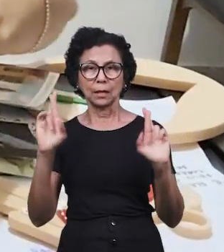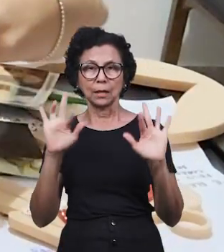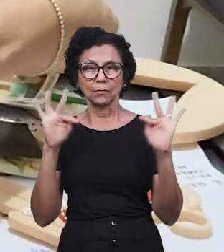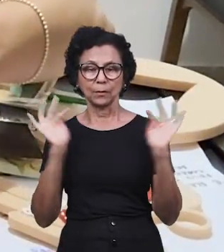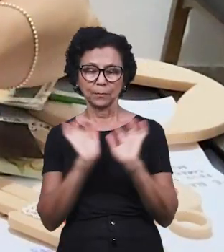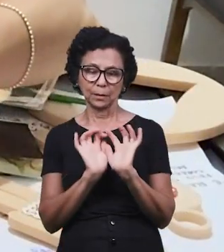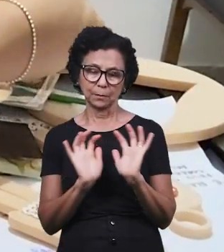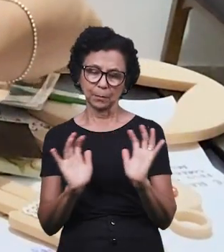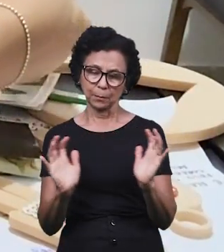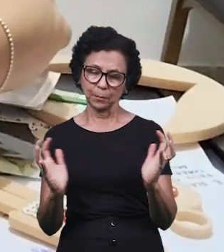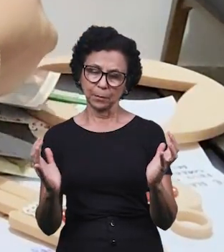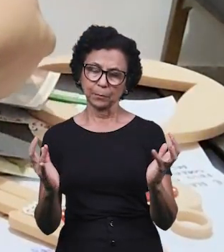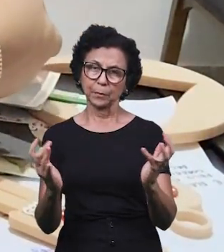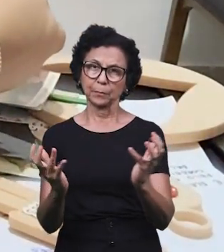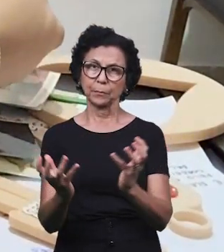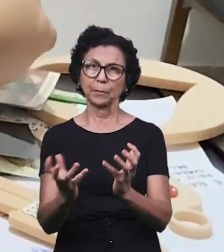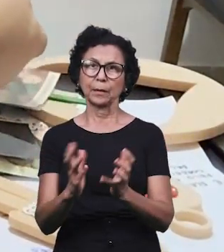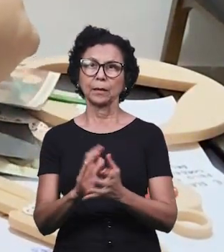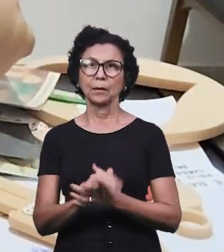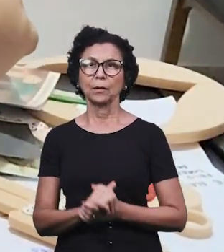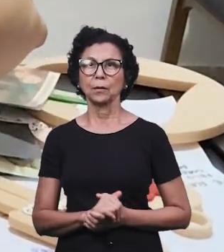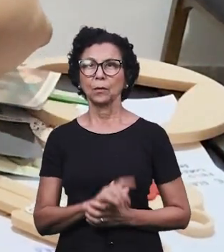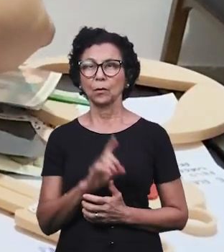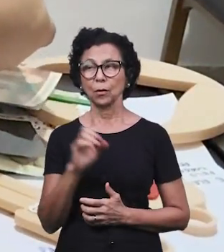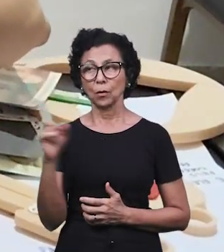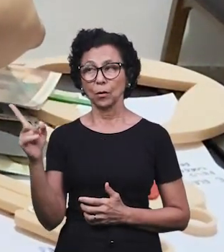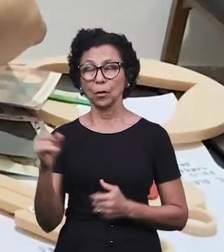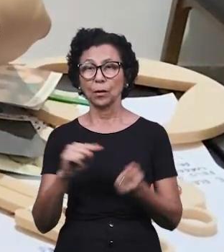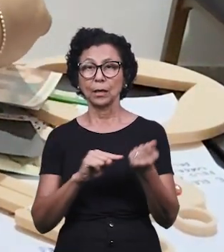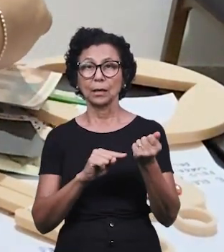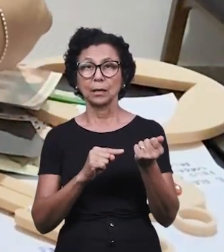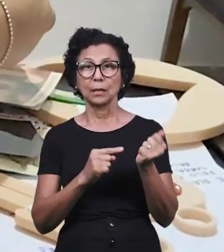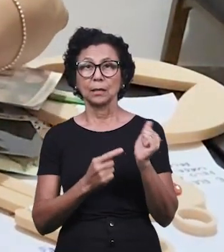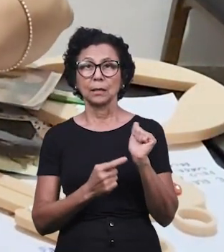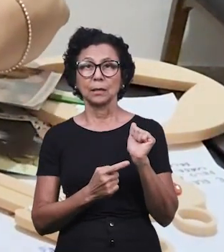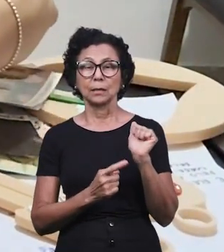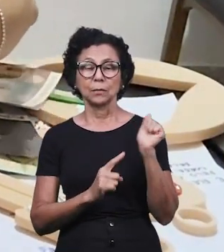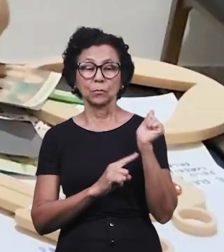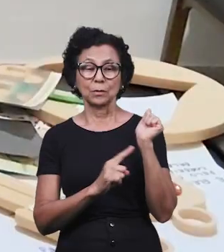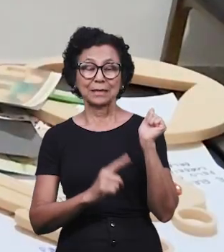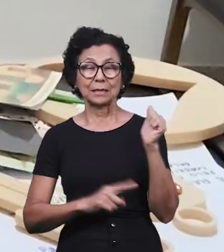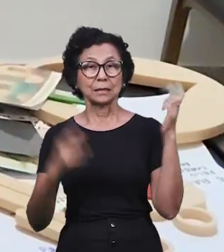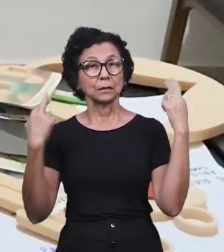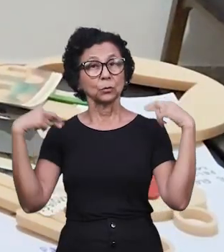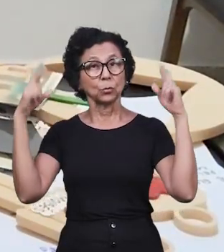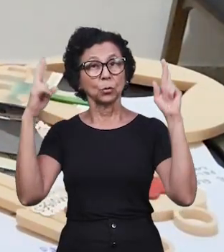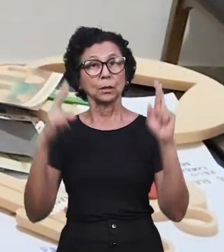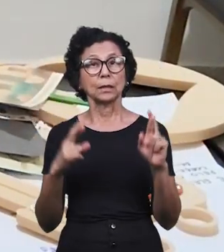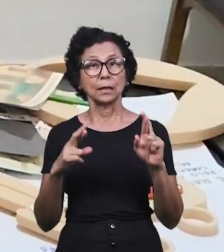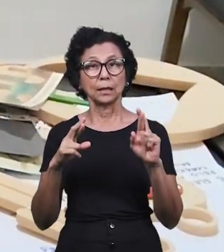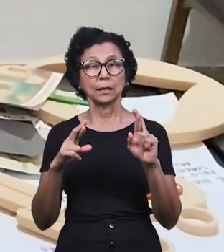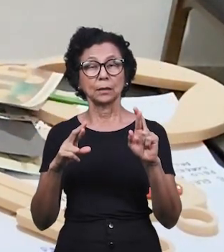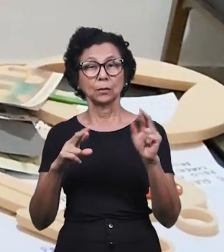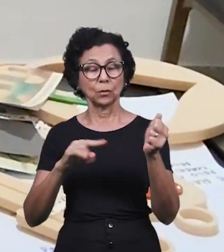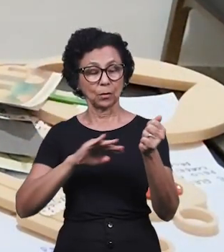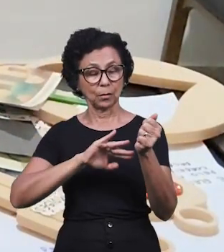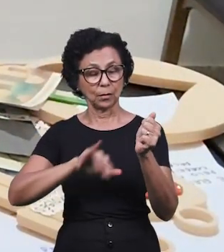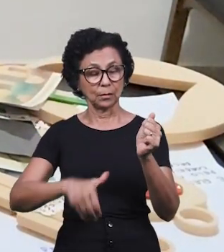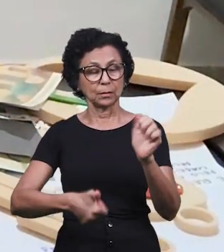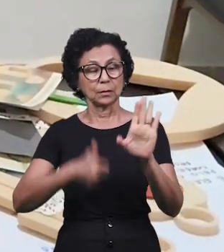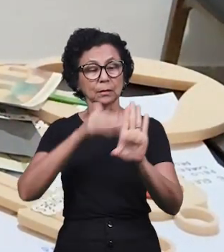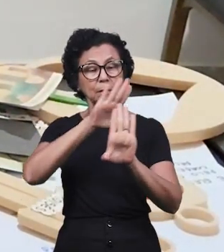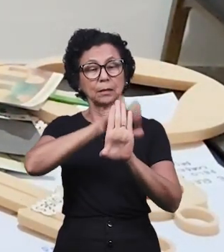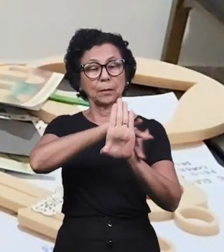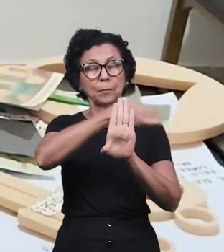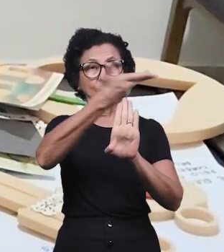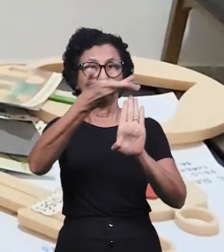do cordeiro, se vocês observarem aqui, eu coloquei aqui, o sangue do cordeiro na verga das portas. Esse sangue aqui foi